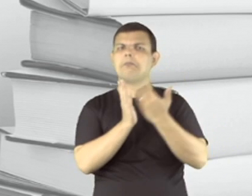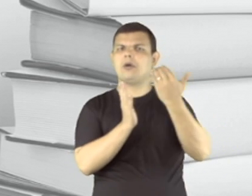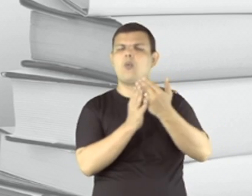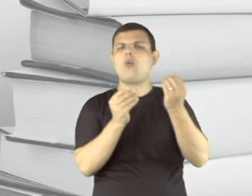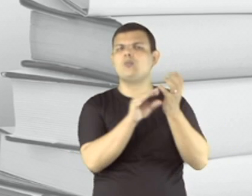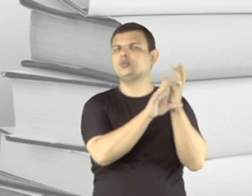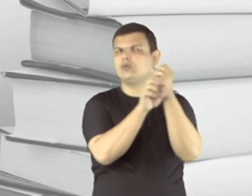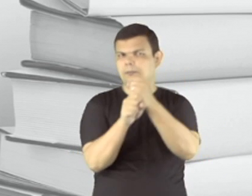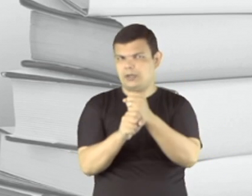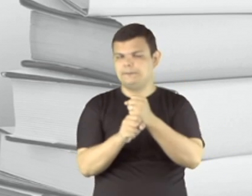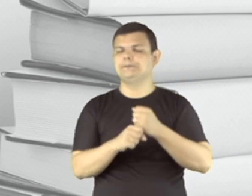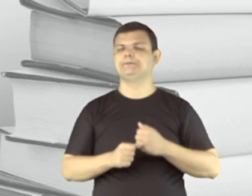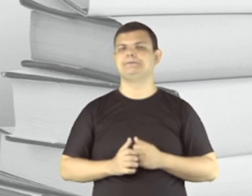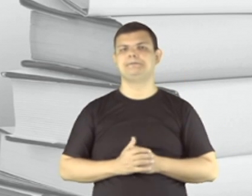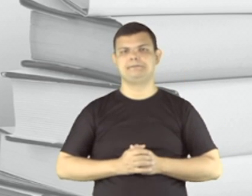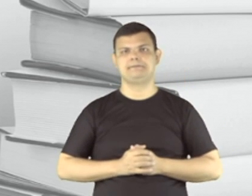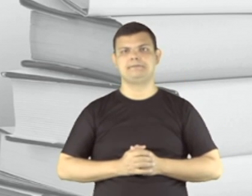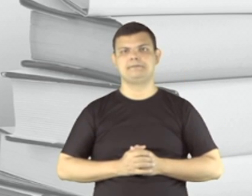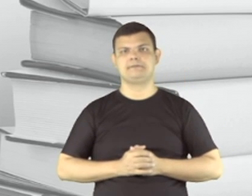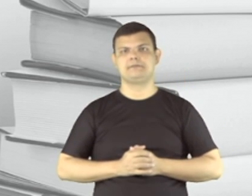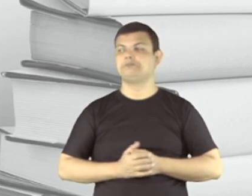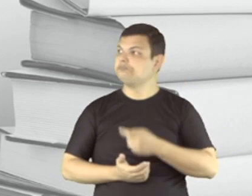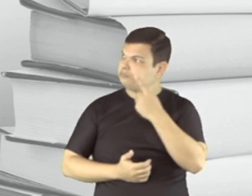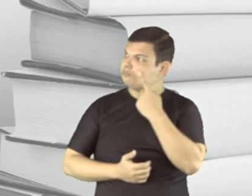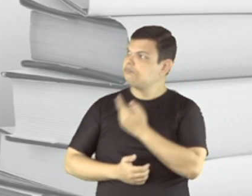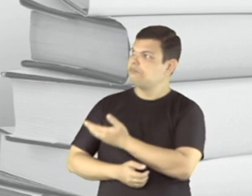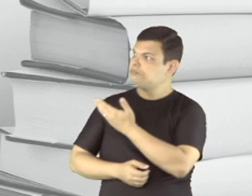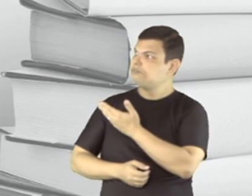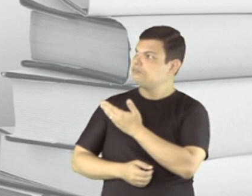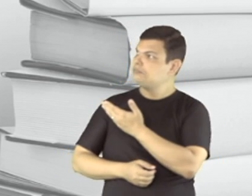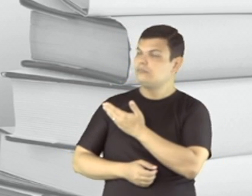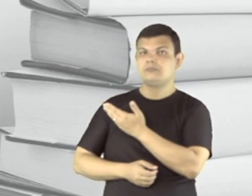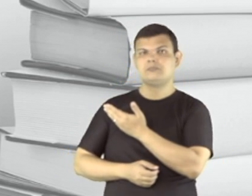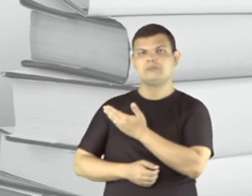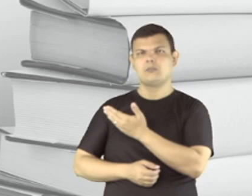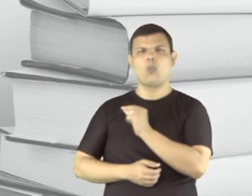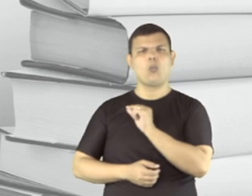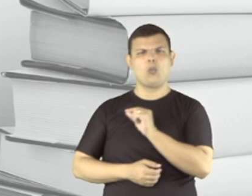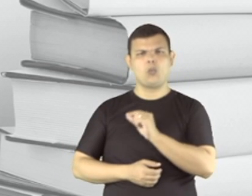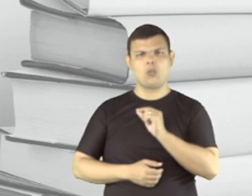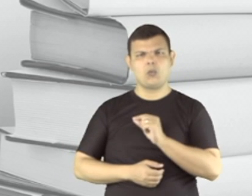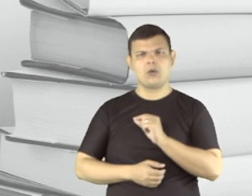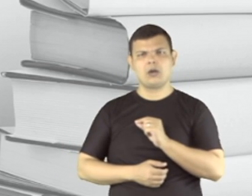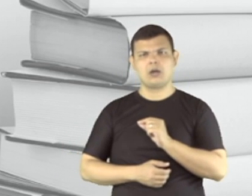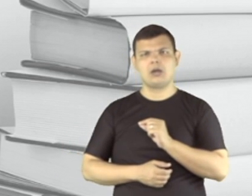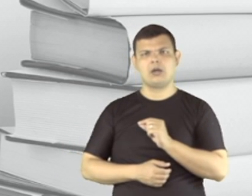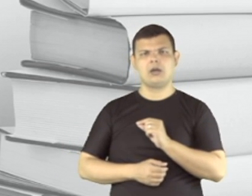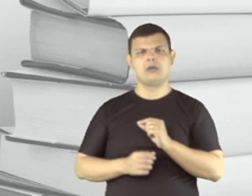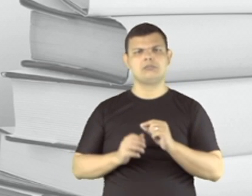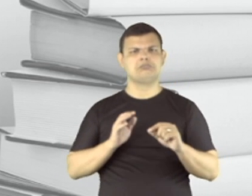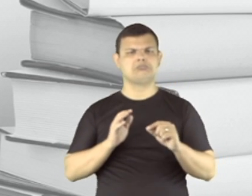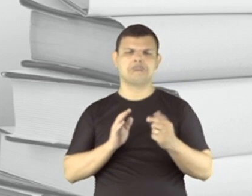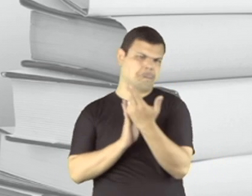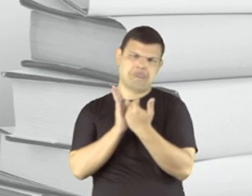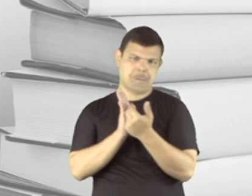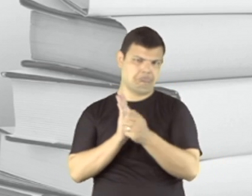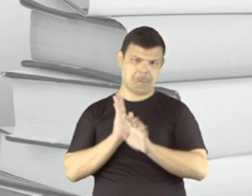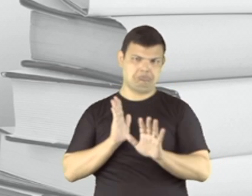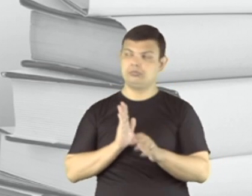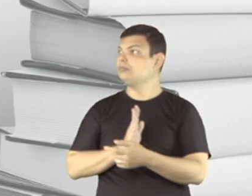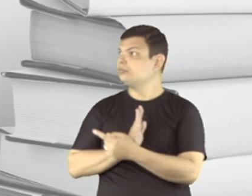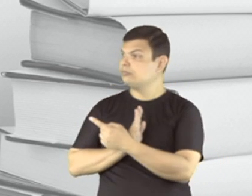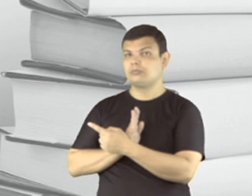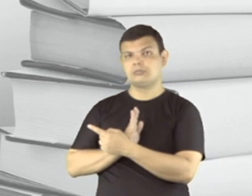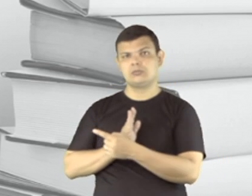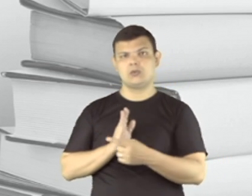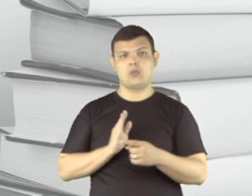isso funciona. Olha aqui. Aqui eu tenho uma figura aqui.